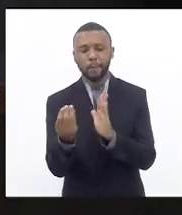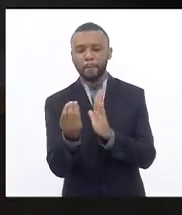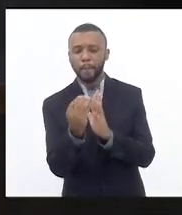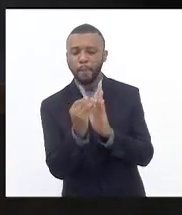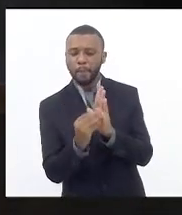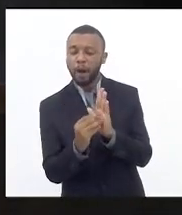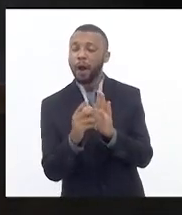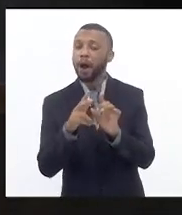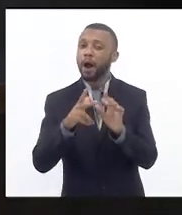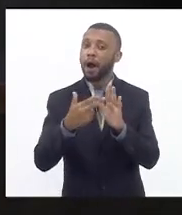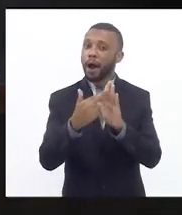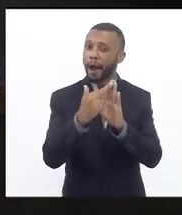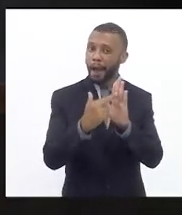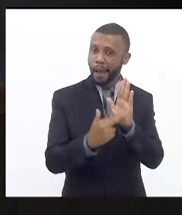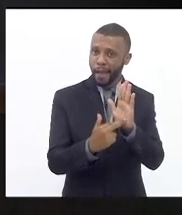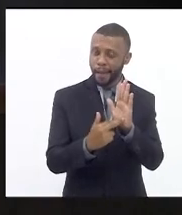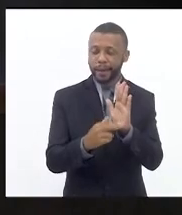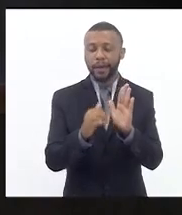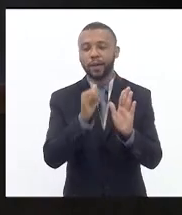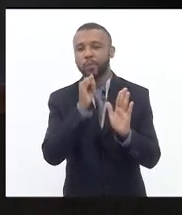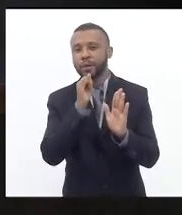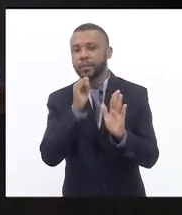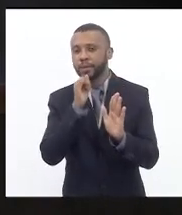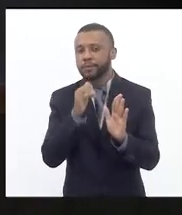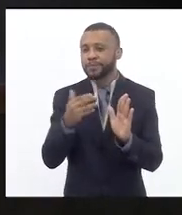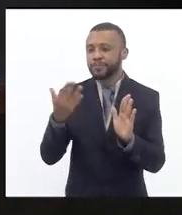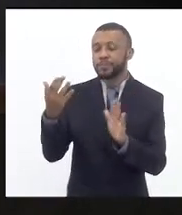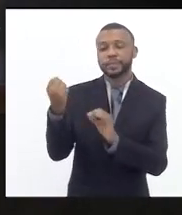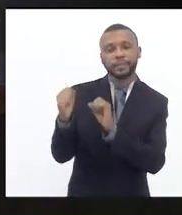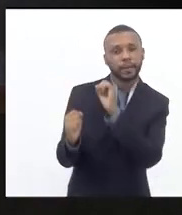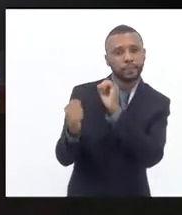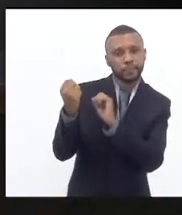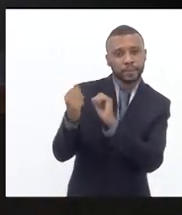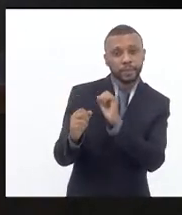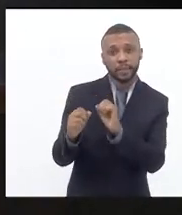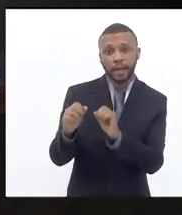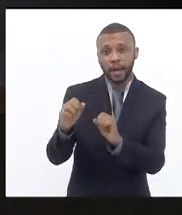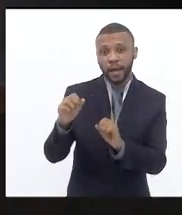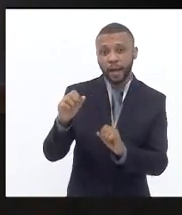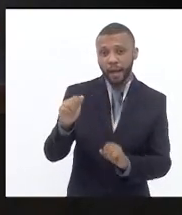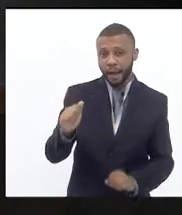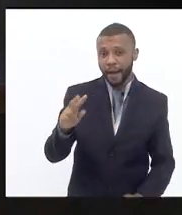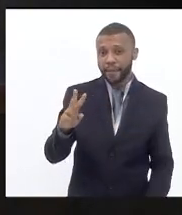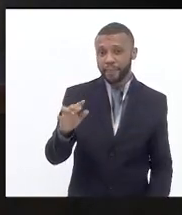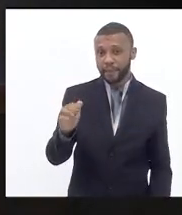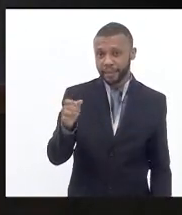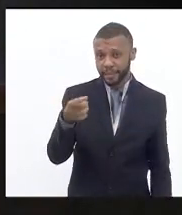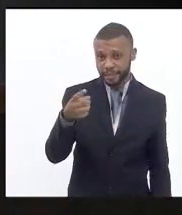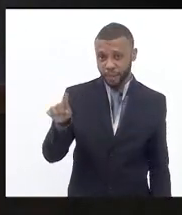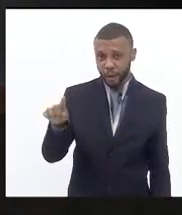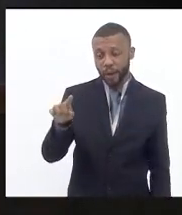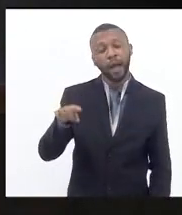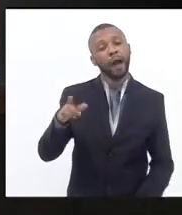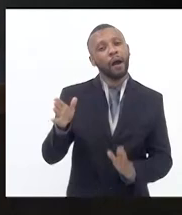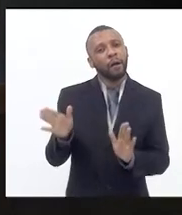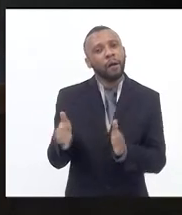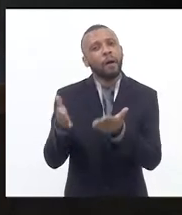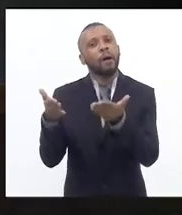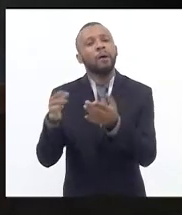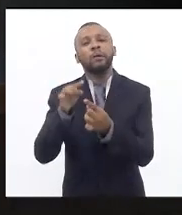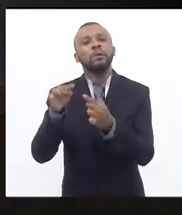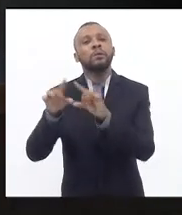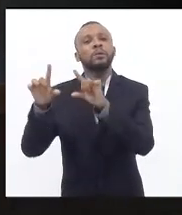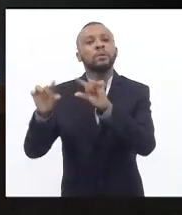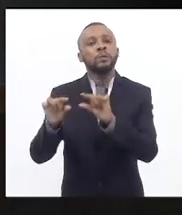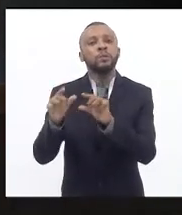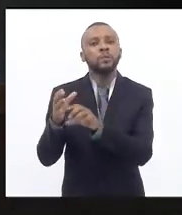o que a ver que o presente da aviação O que é um incentivo que muitas vezes pode parecer para muitas pessoas que vai diminuir